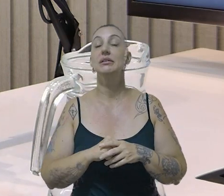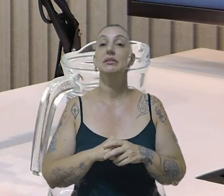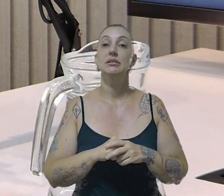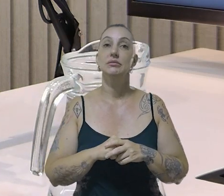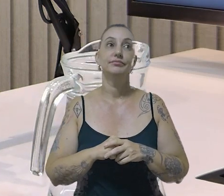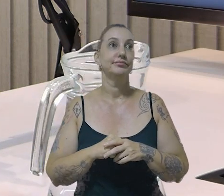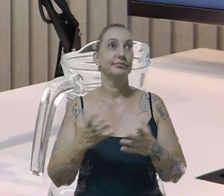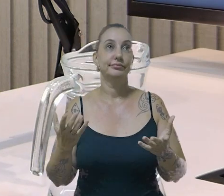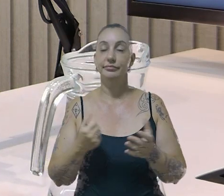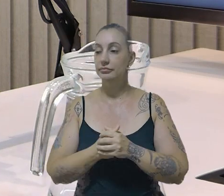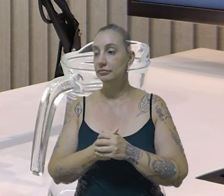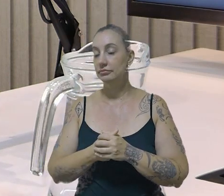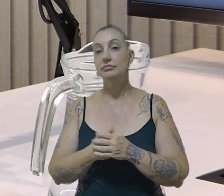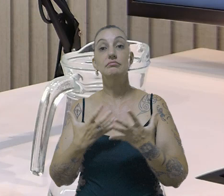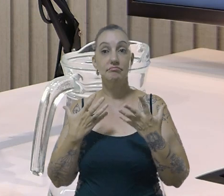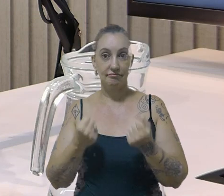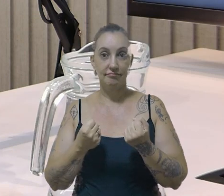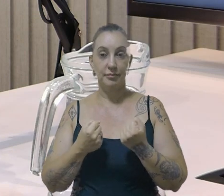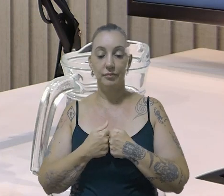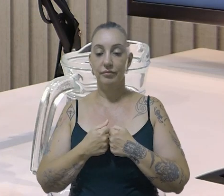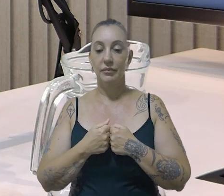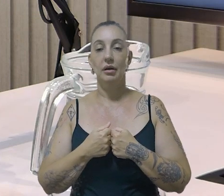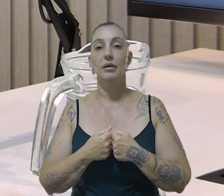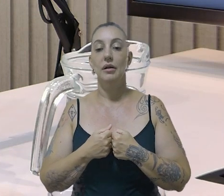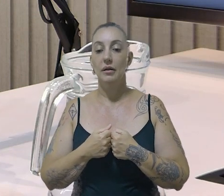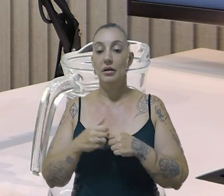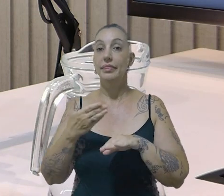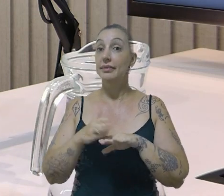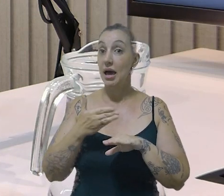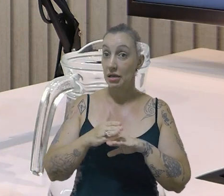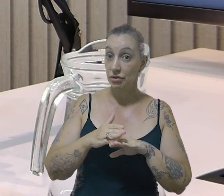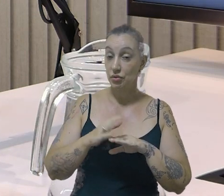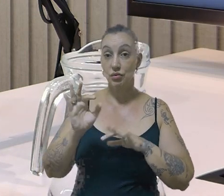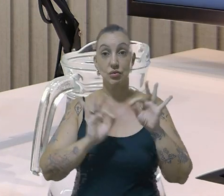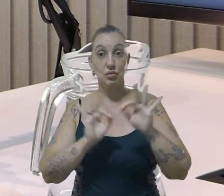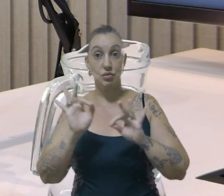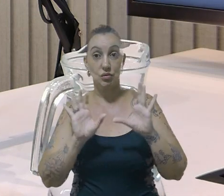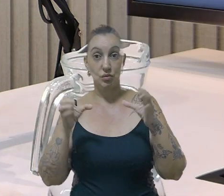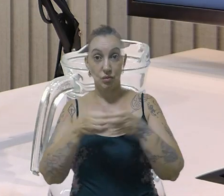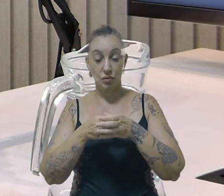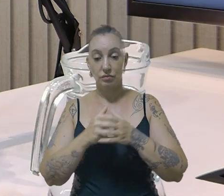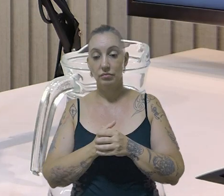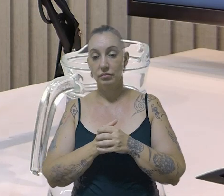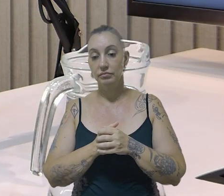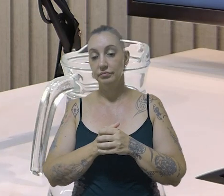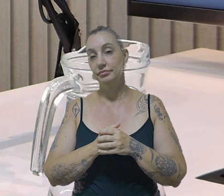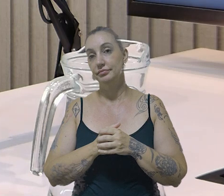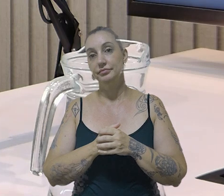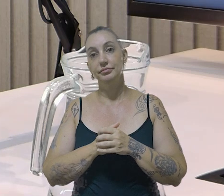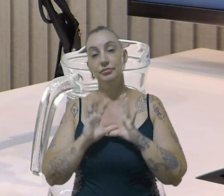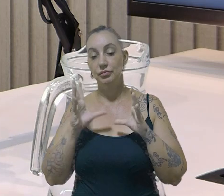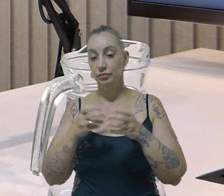super me abraçou assim e falou não vamos aí os técnicos que montam lá na companhia Titão toda a galera